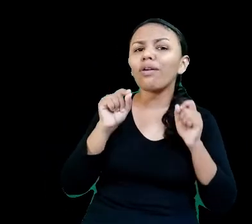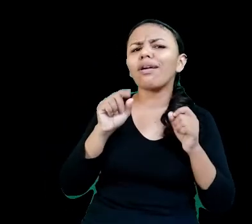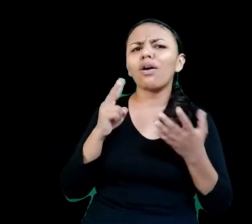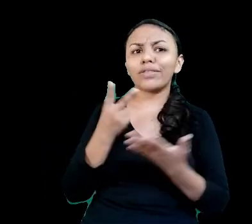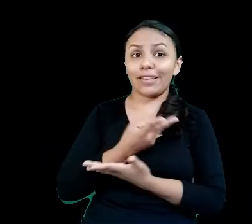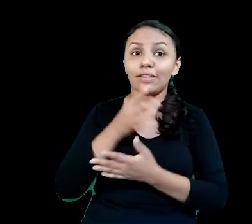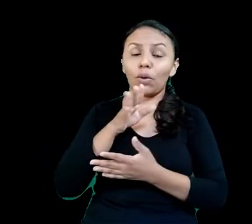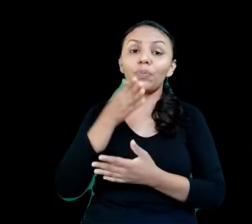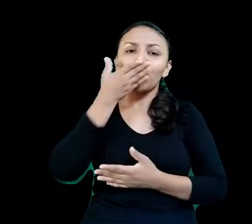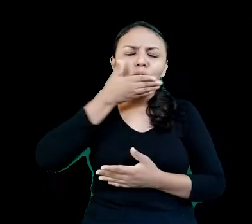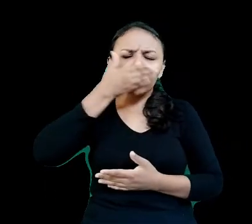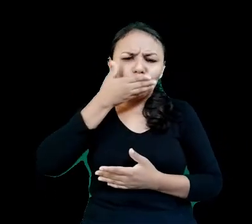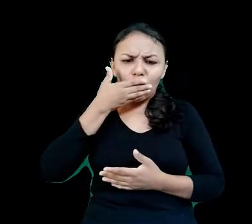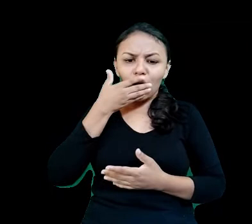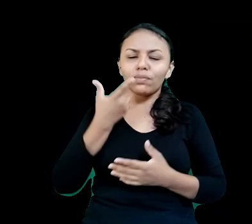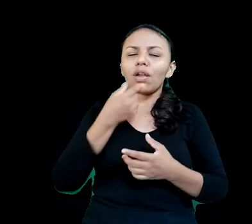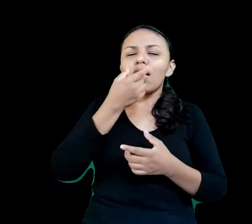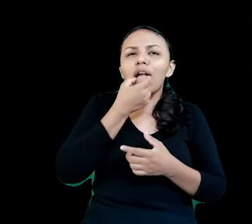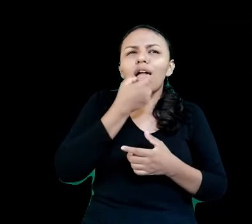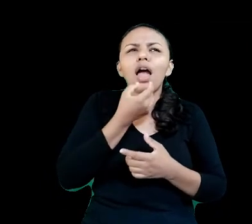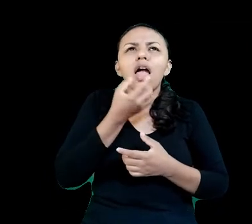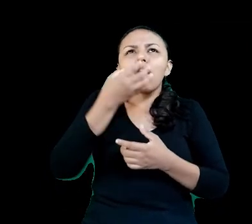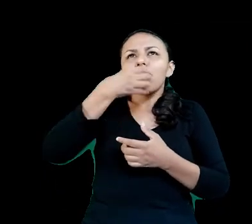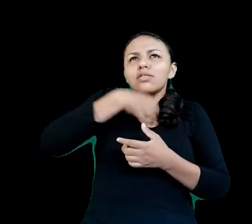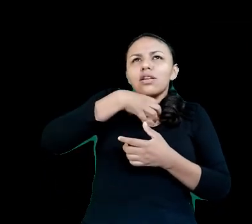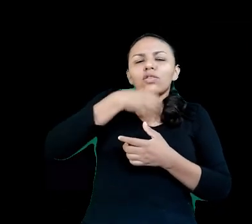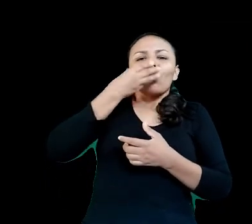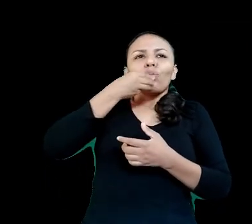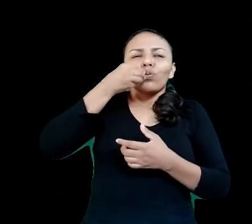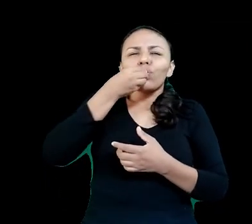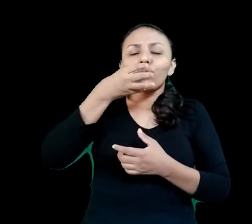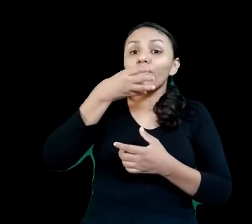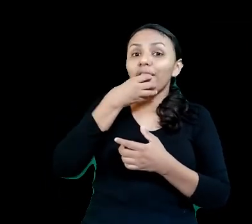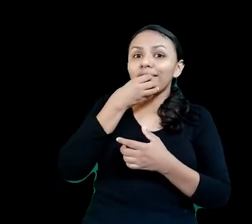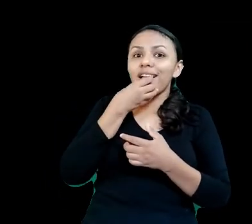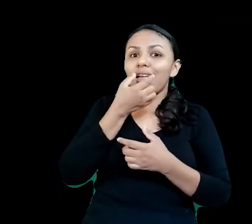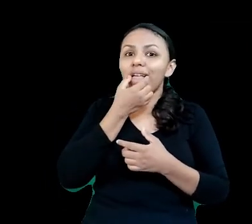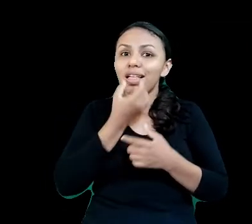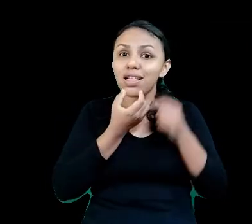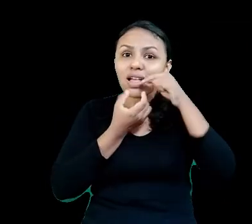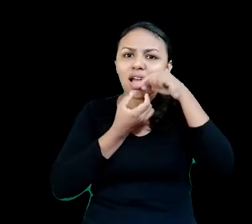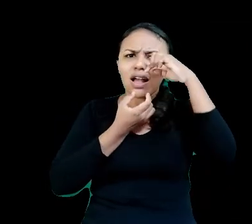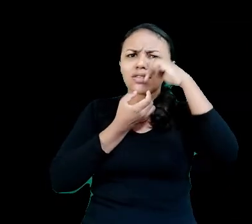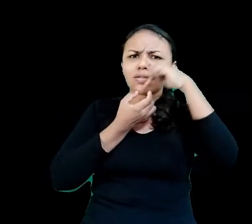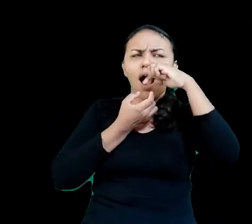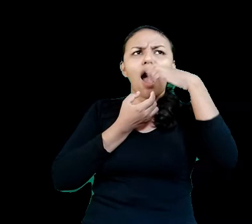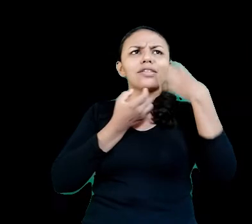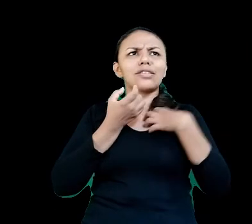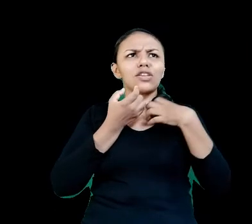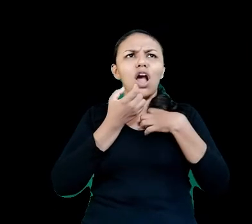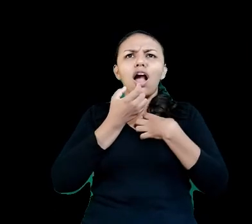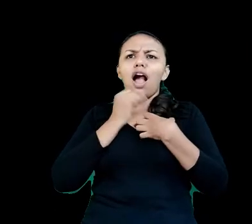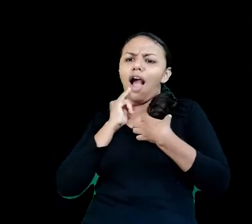açúcar toca essa região das papilas gustativas, como eu falei anteriormente, eles vão disparar a